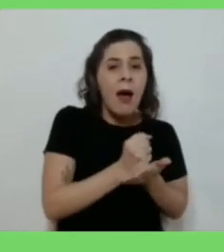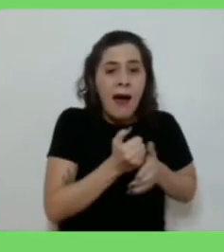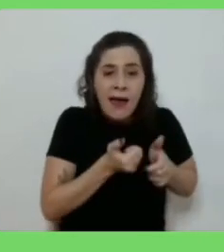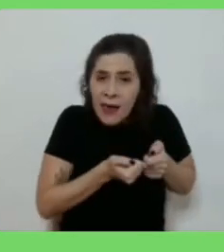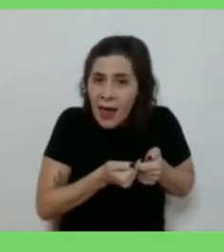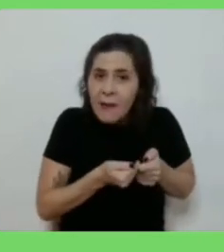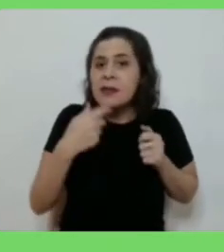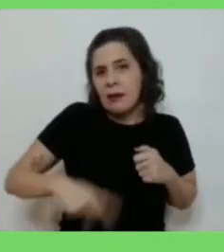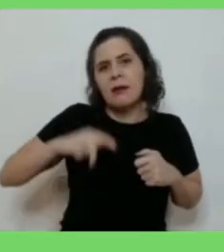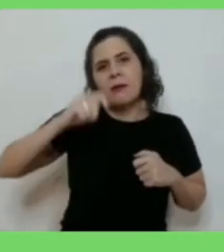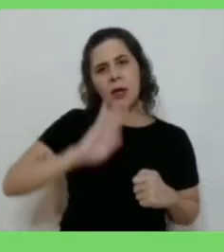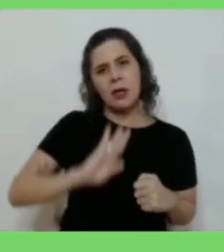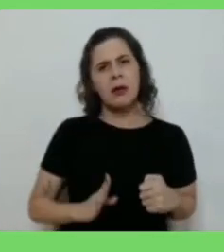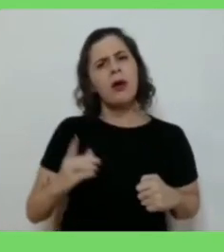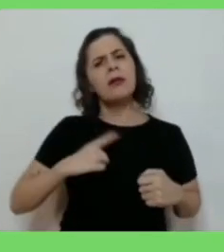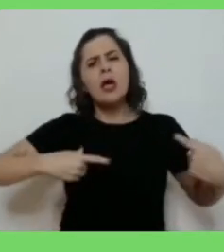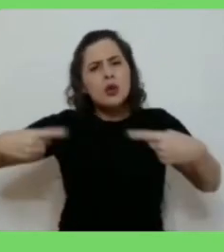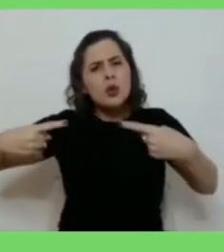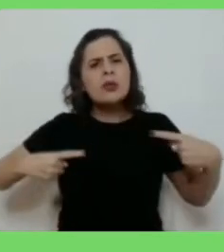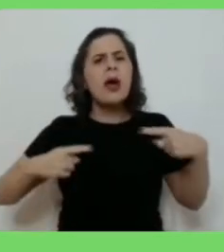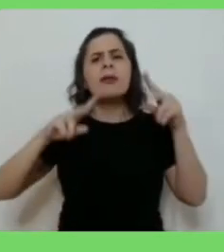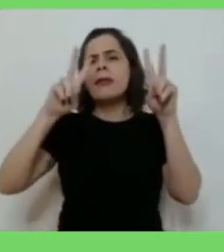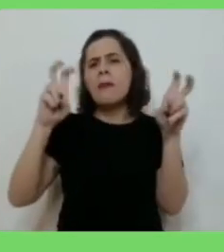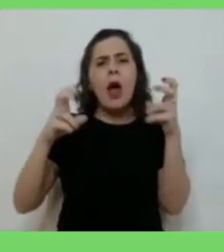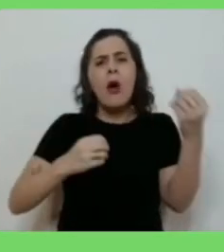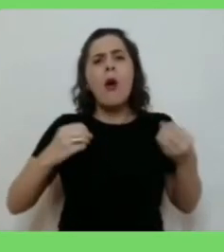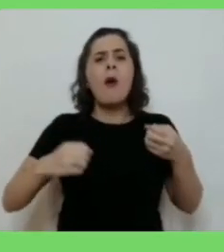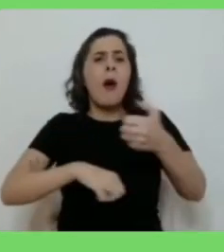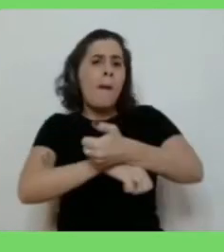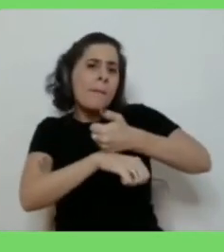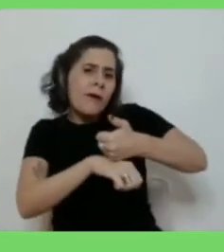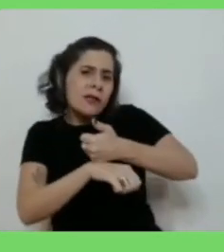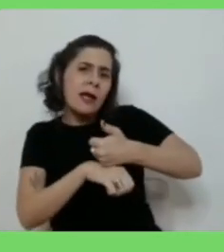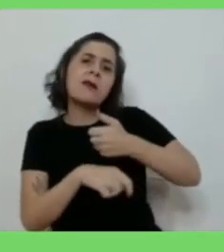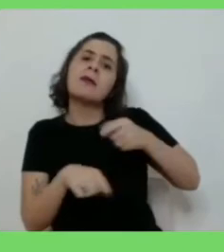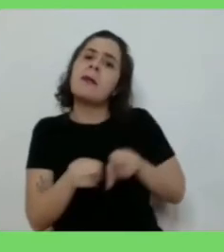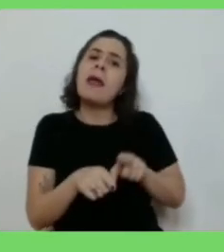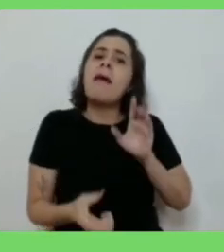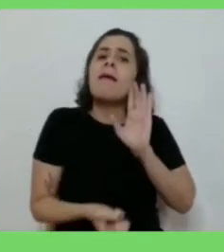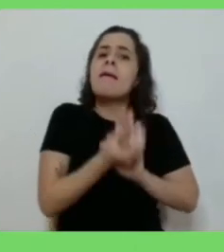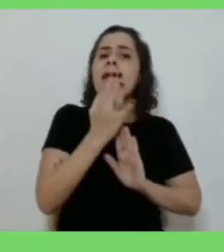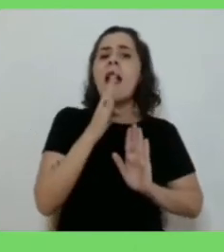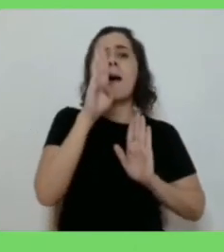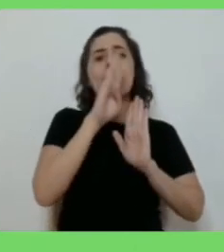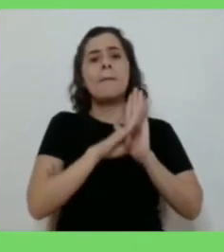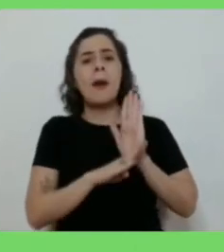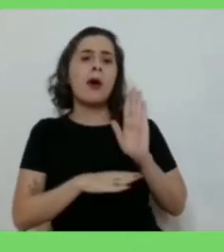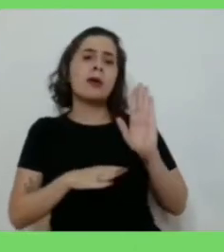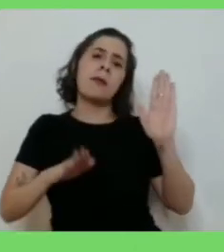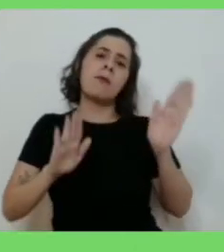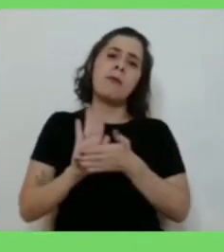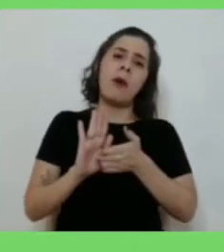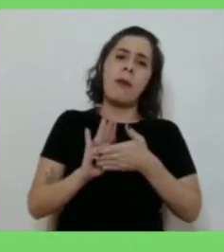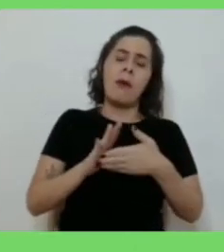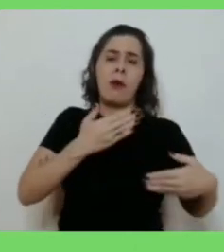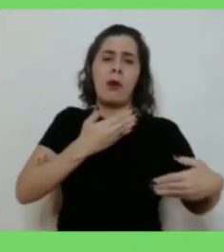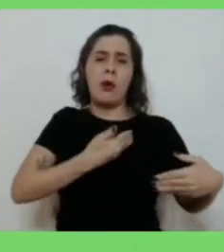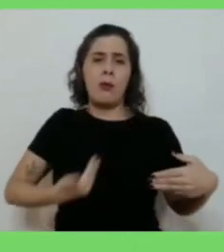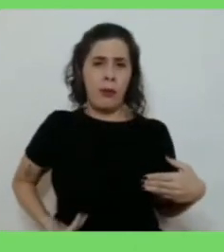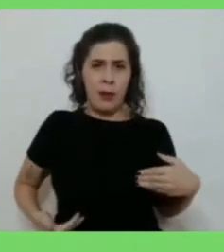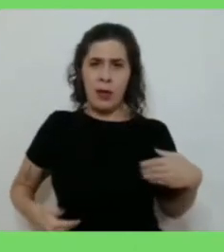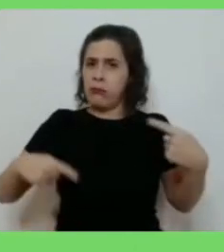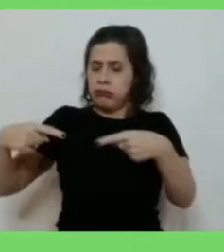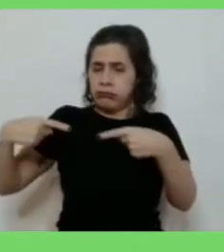discussões de temáticas relacionadas à profissionalização e criação de políticas públicas para a área a rede Progressista de